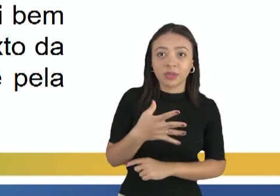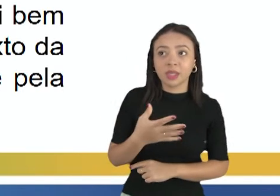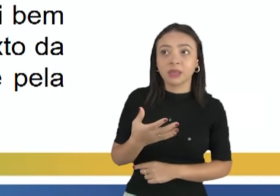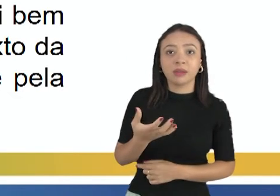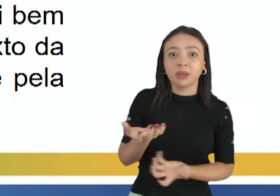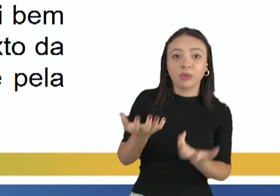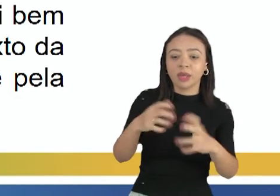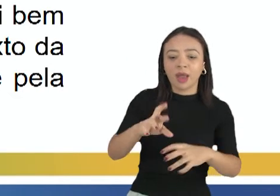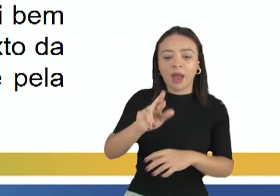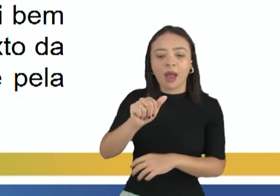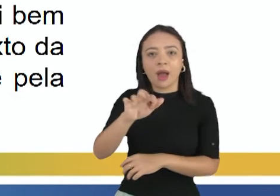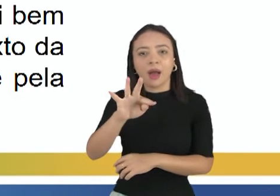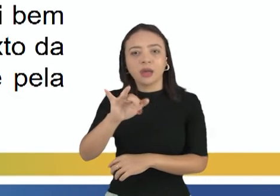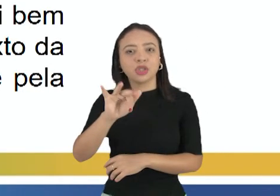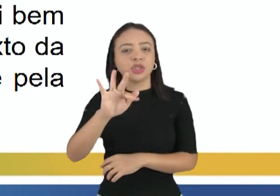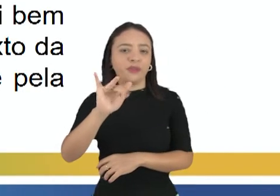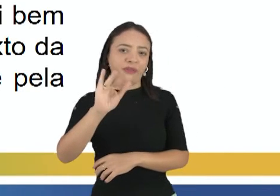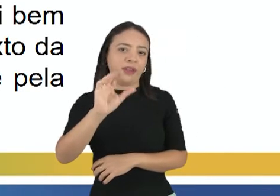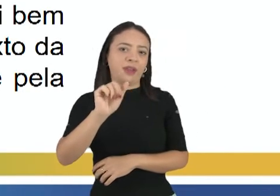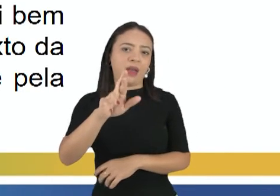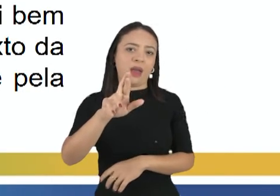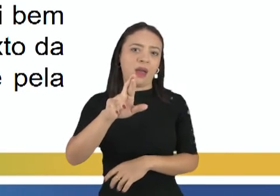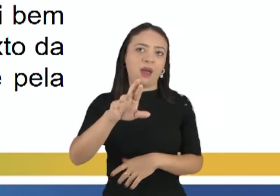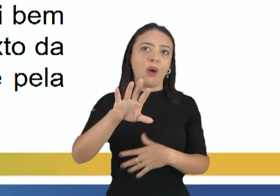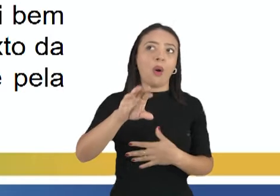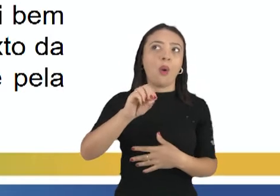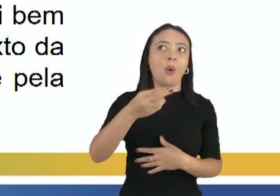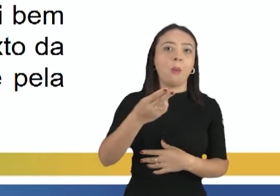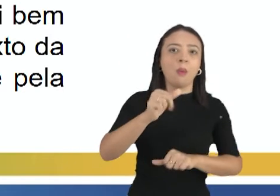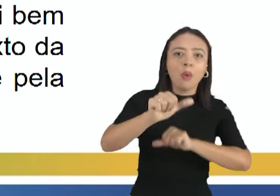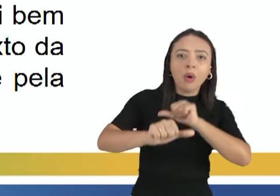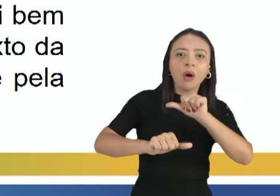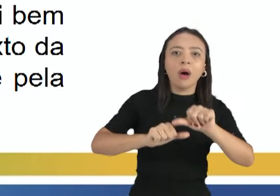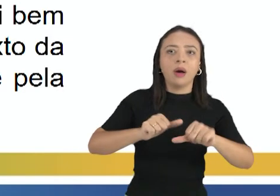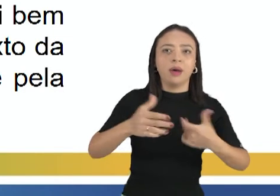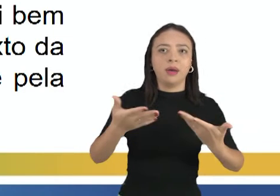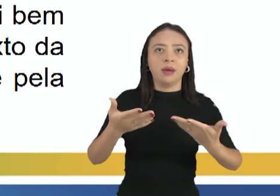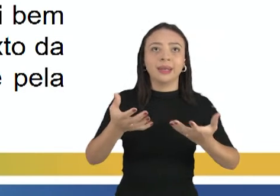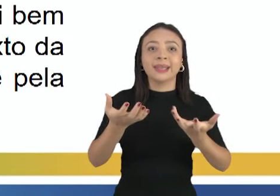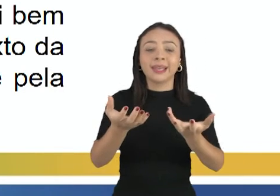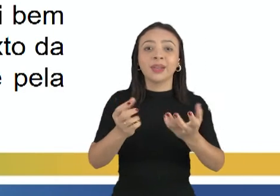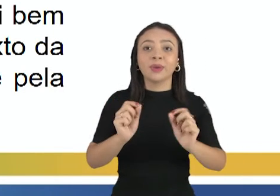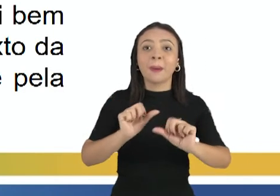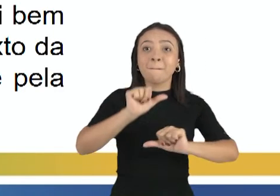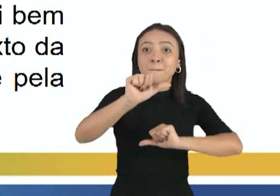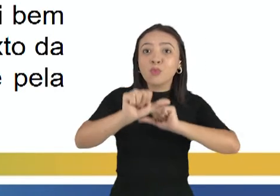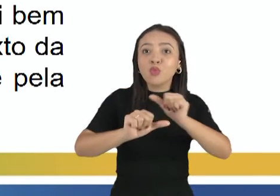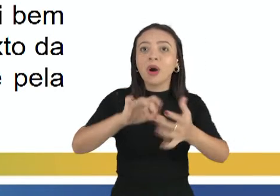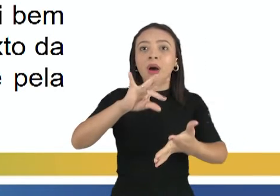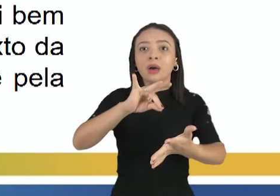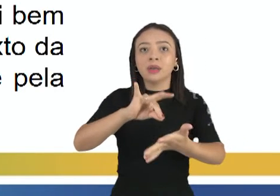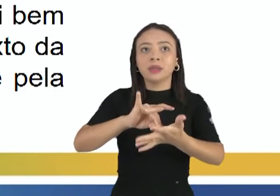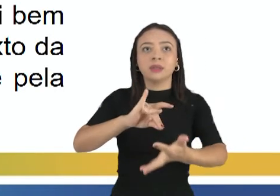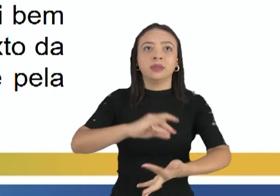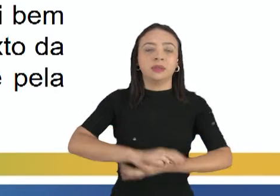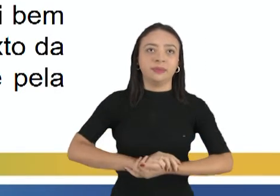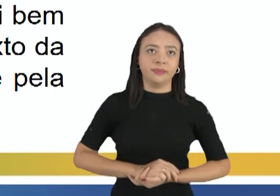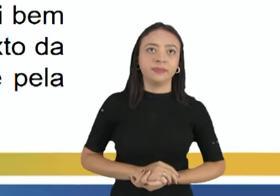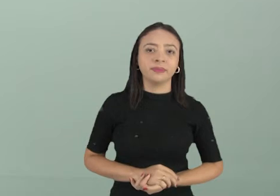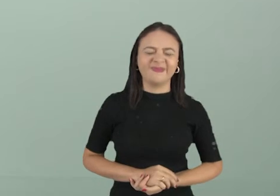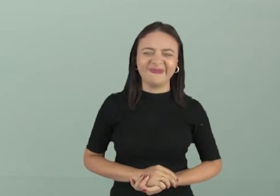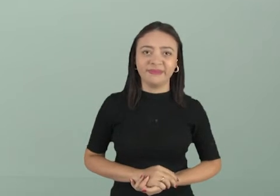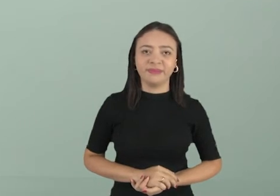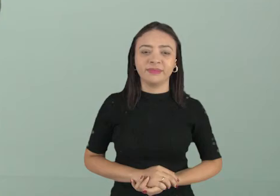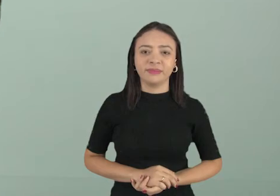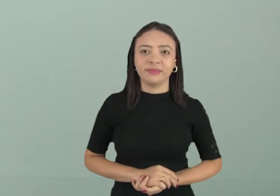queria ratificar ou reformar, ela queria mudar. A